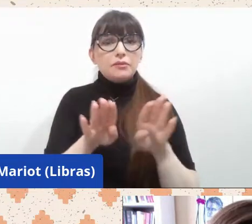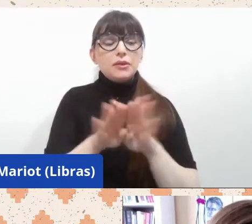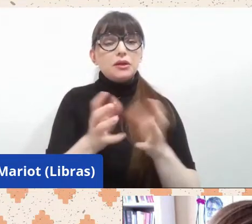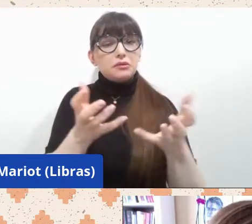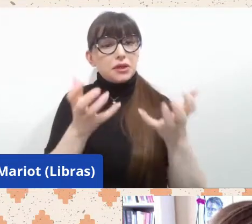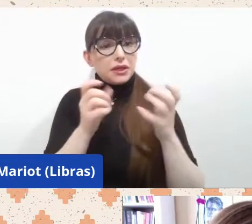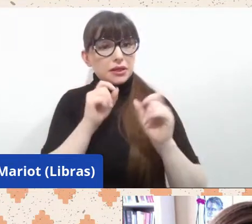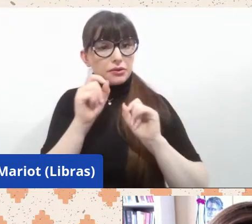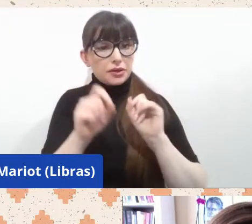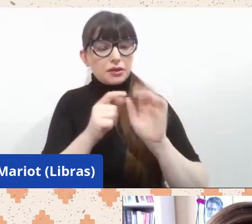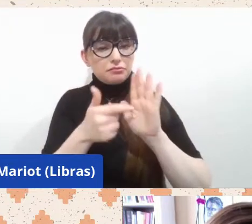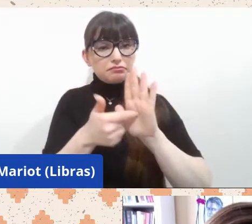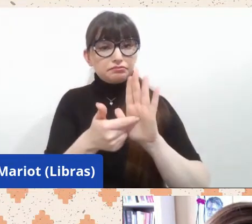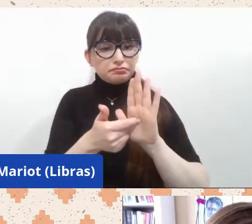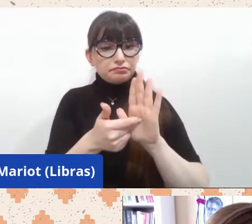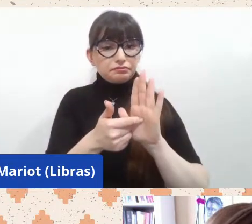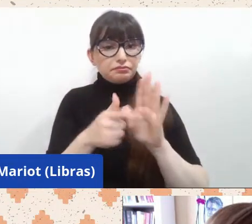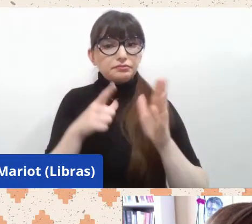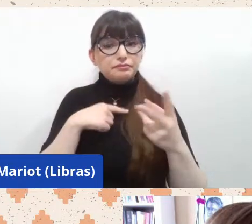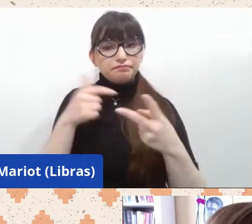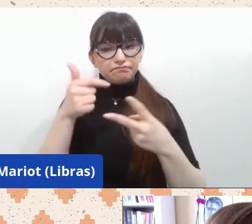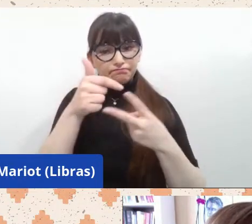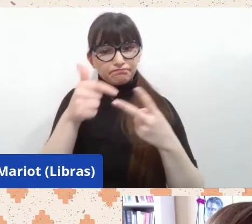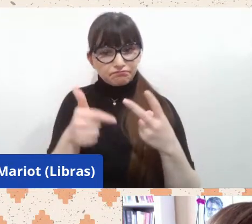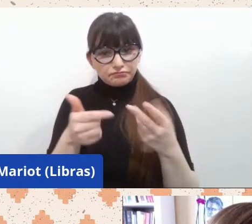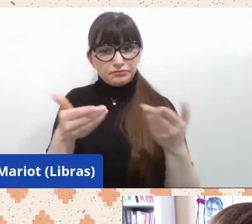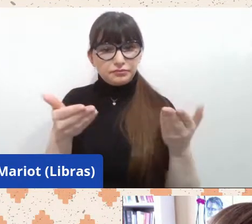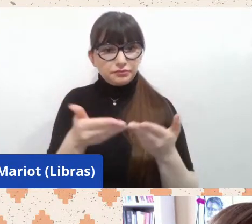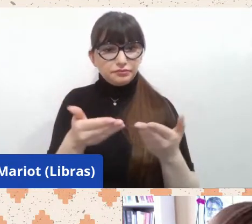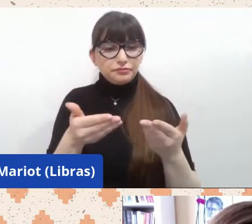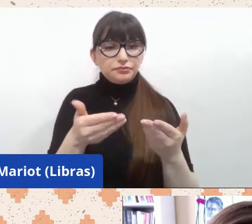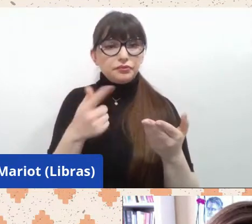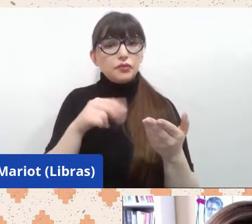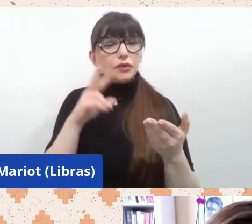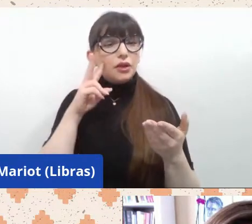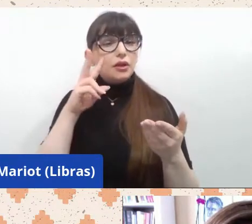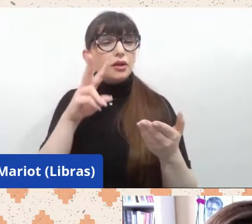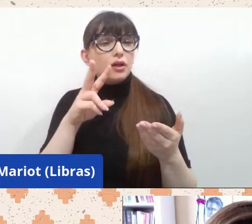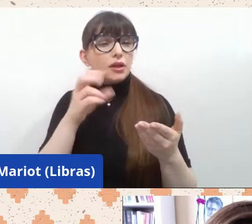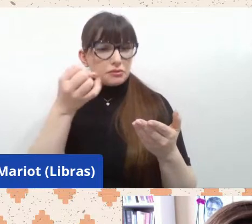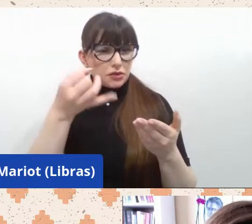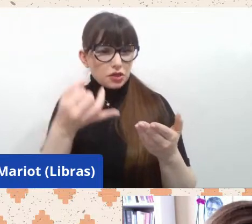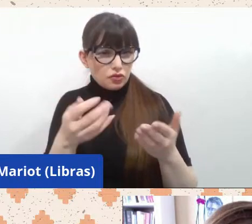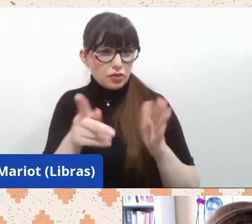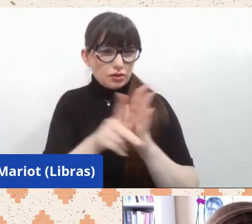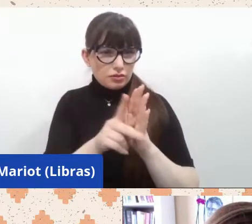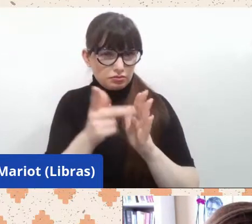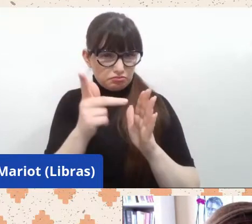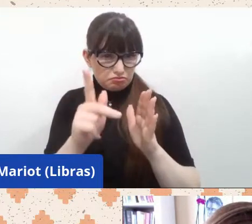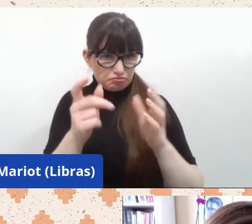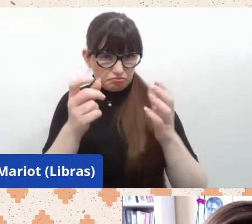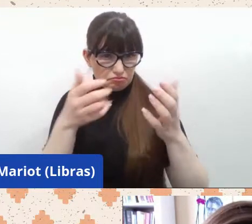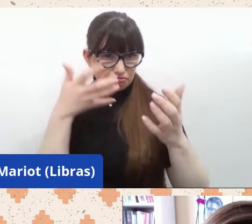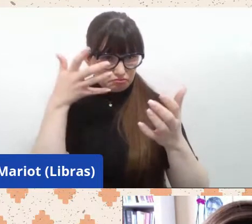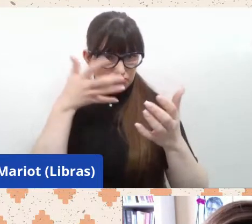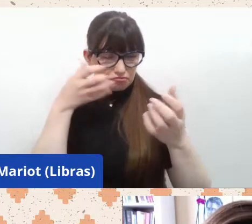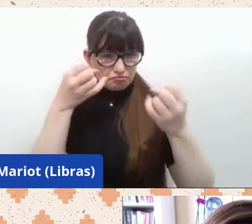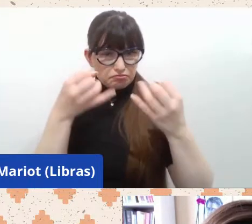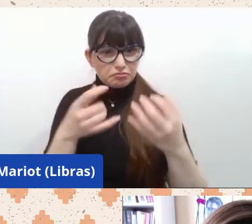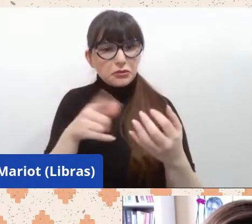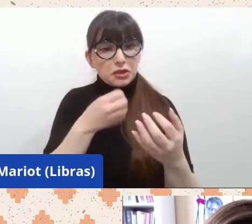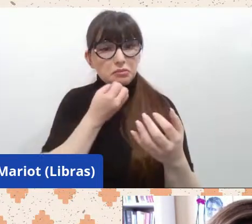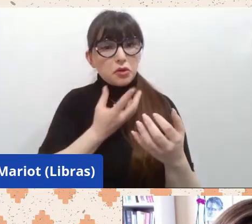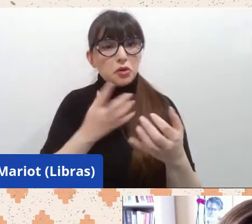de destacar 2 aspectos que você levanta na tua fala e que vale a pena articular com o